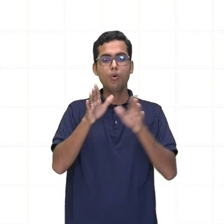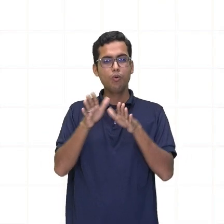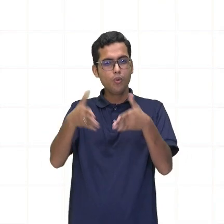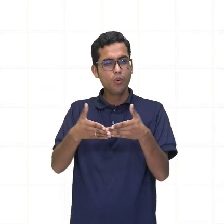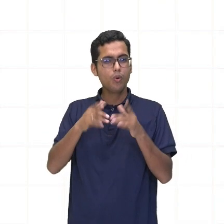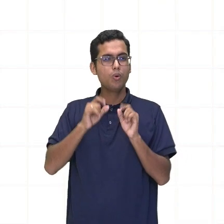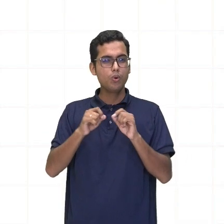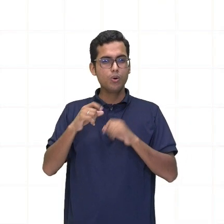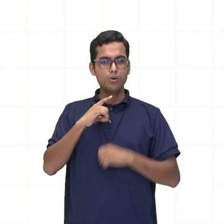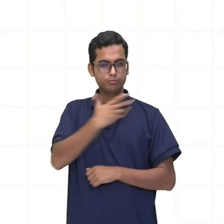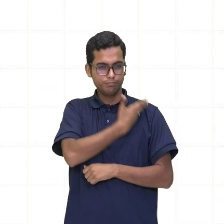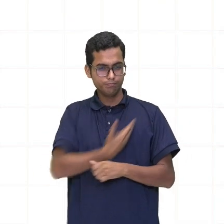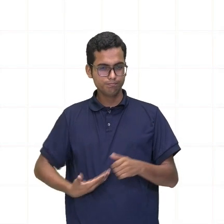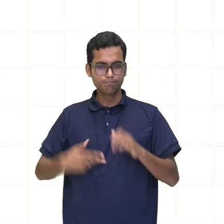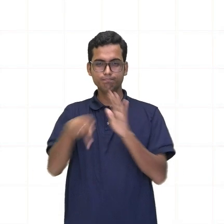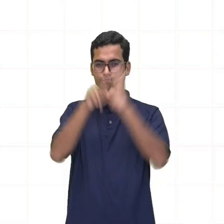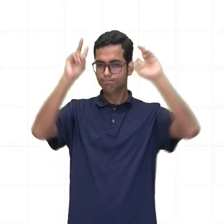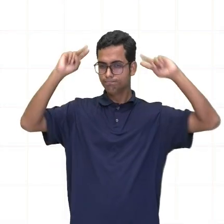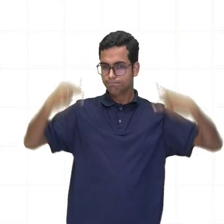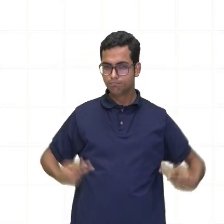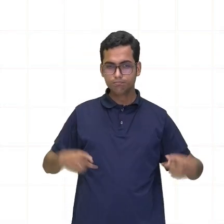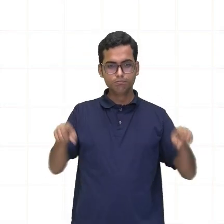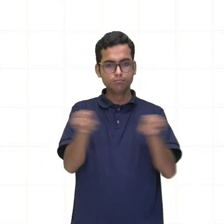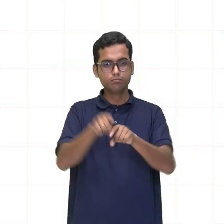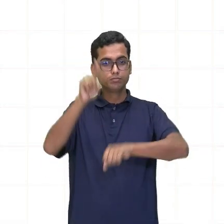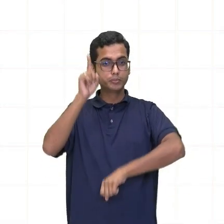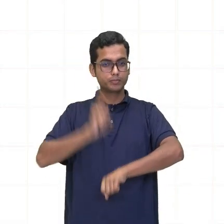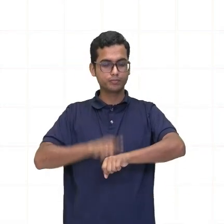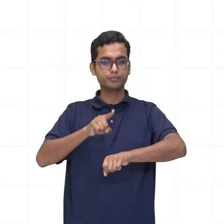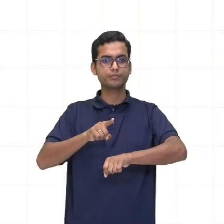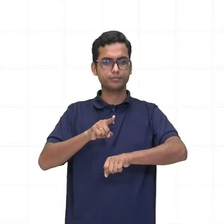envolvendo o estado de natureza humano como um momento de